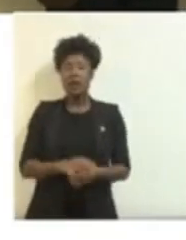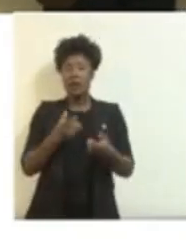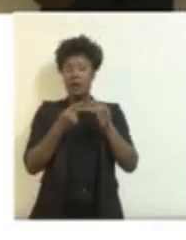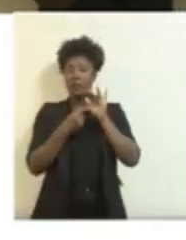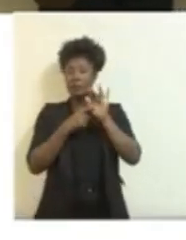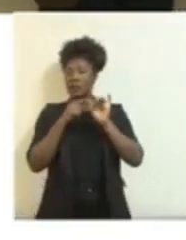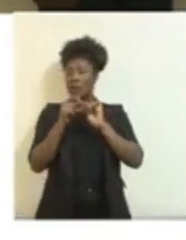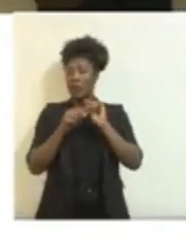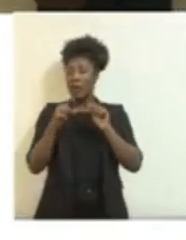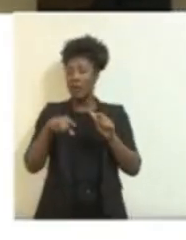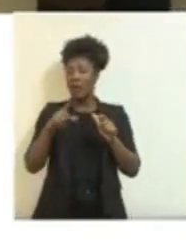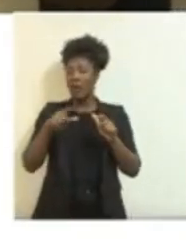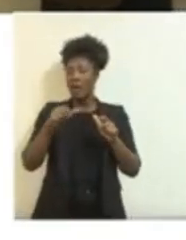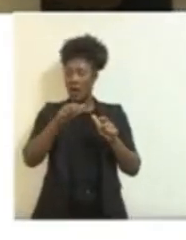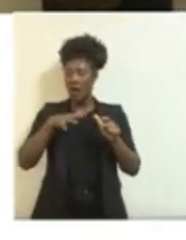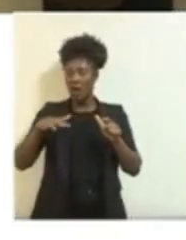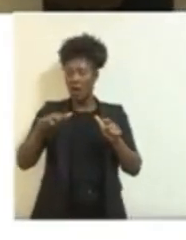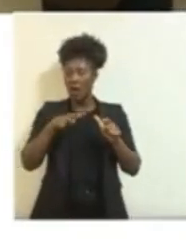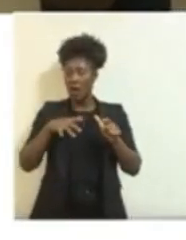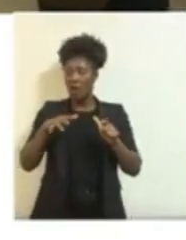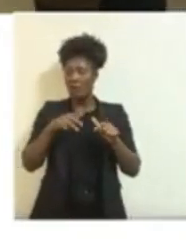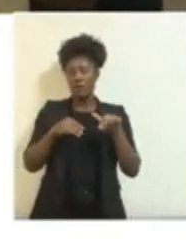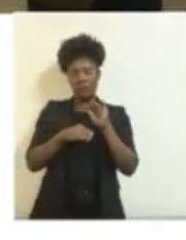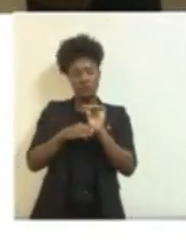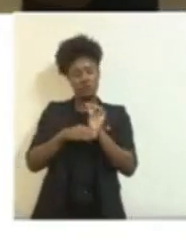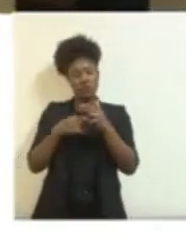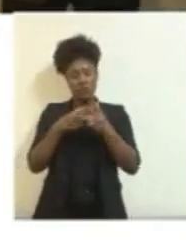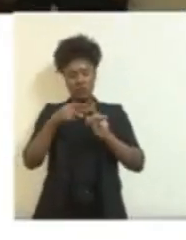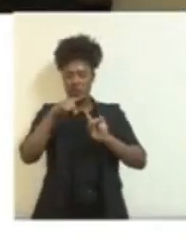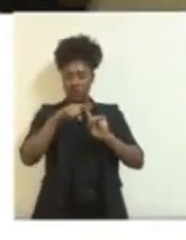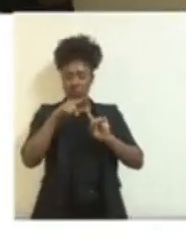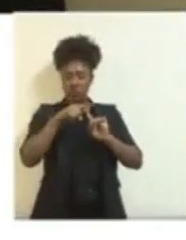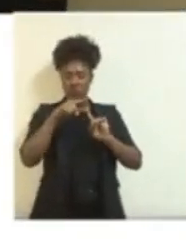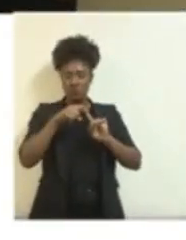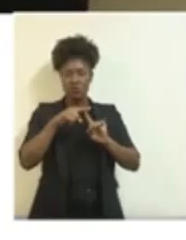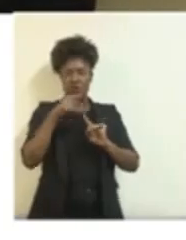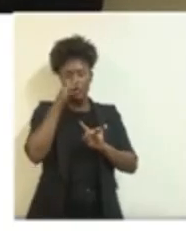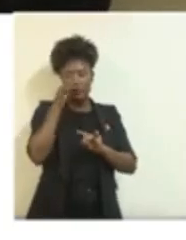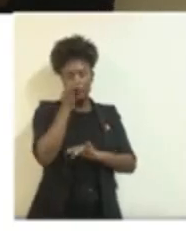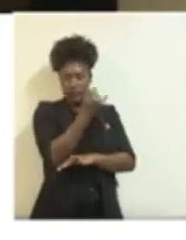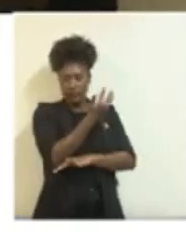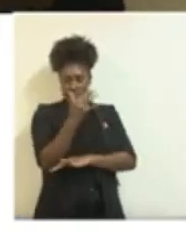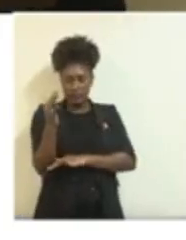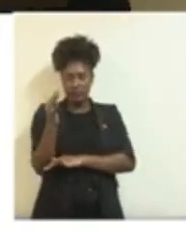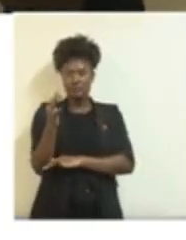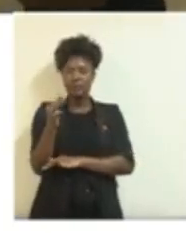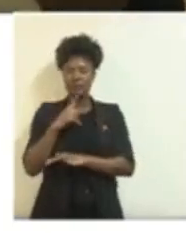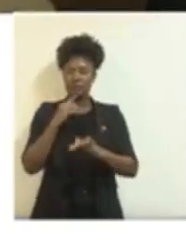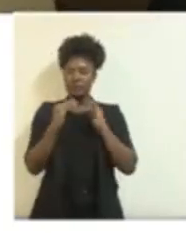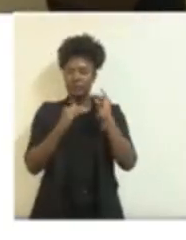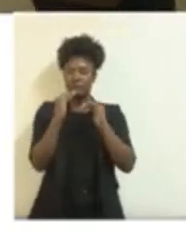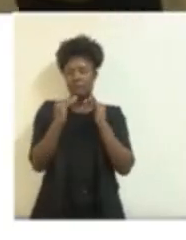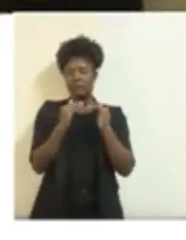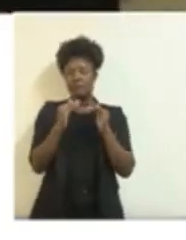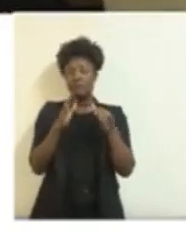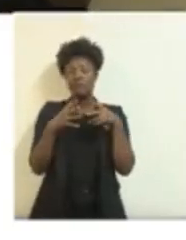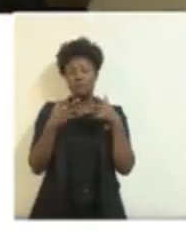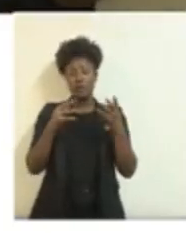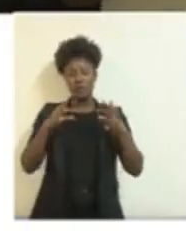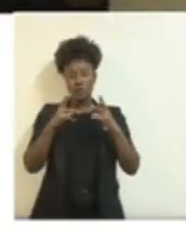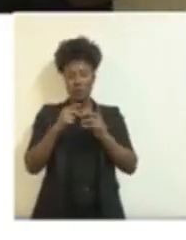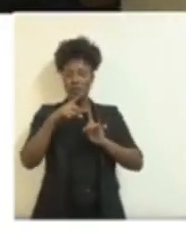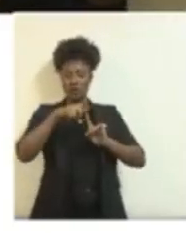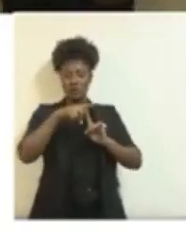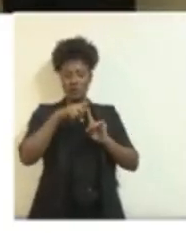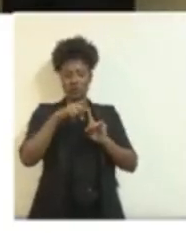as espécies de plantas coevoluíram com grandes pastadores. Né? Grandes pastadores. Então, as espécies que nós